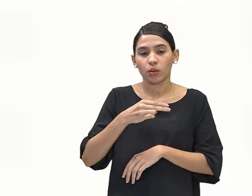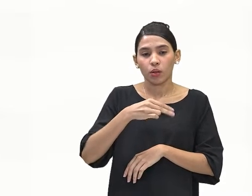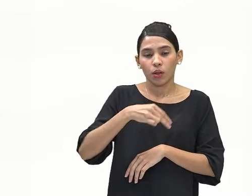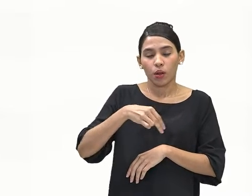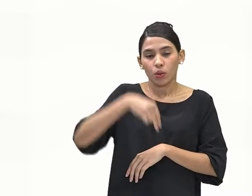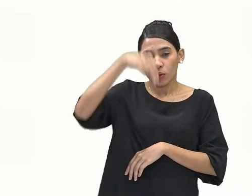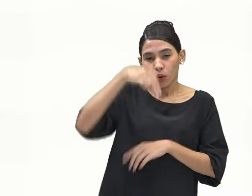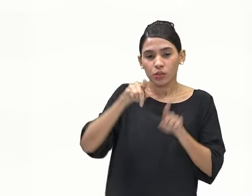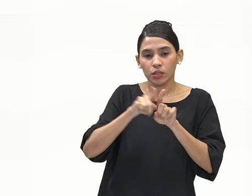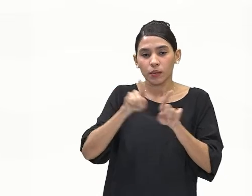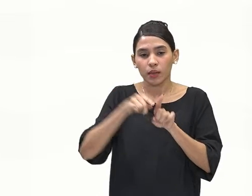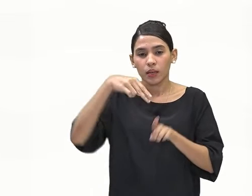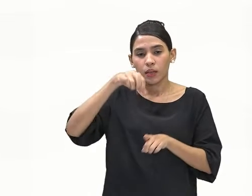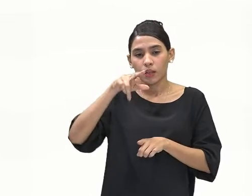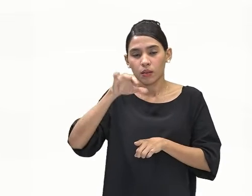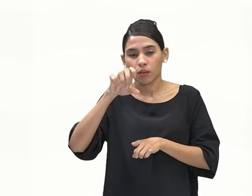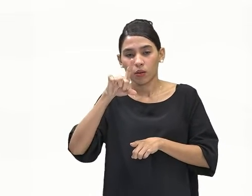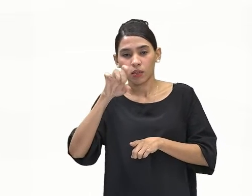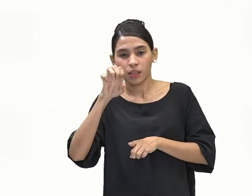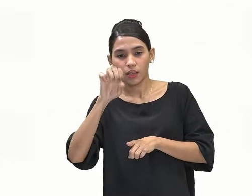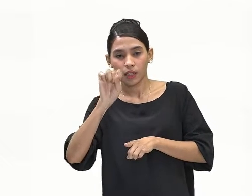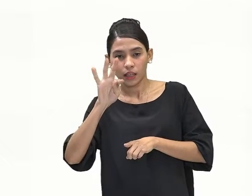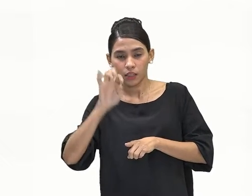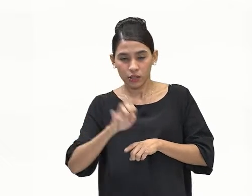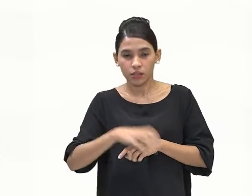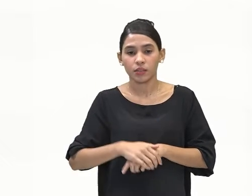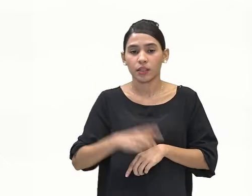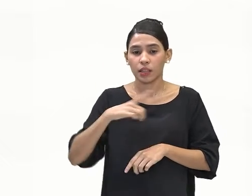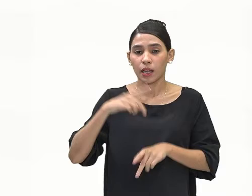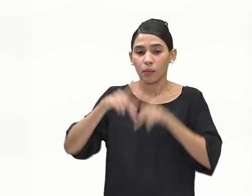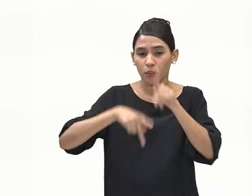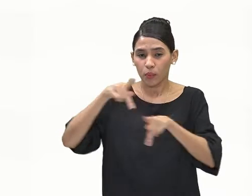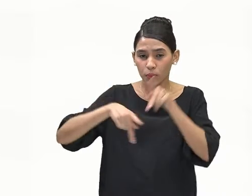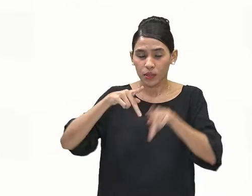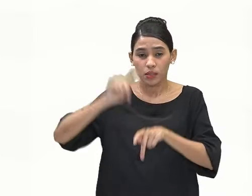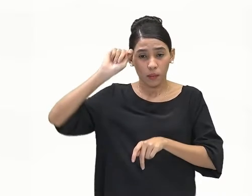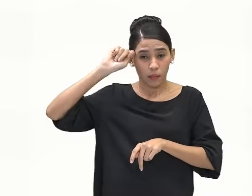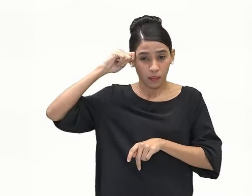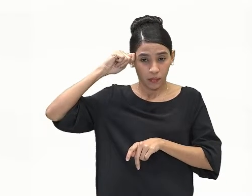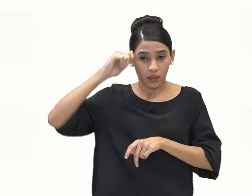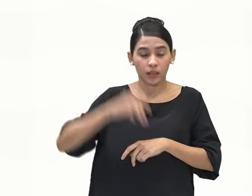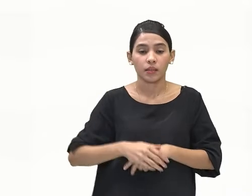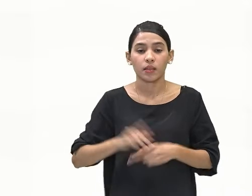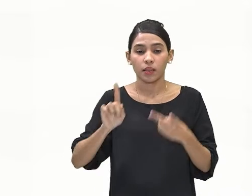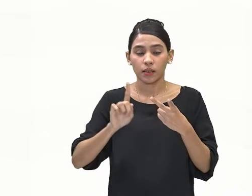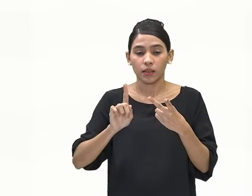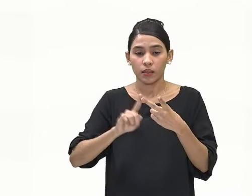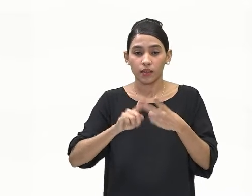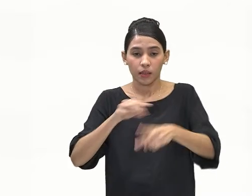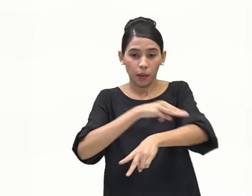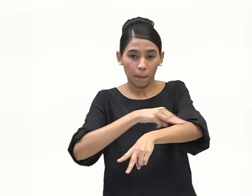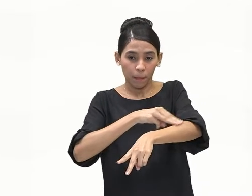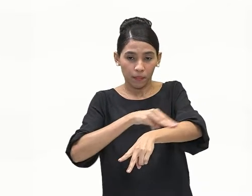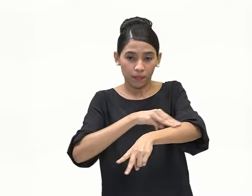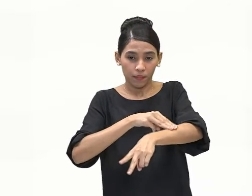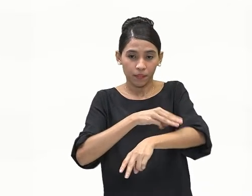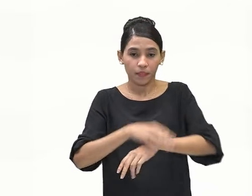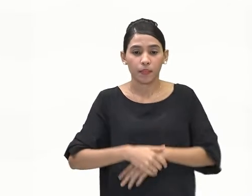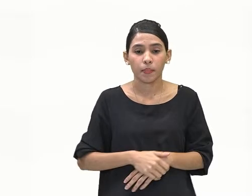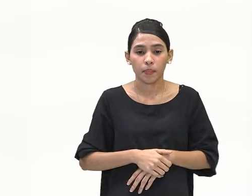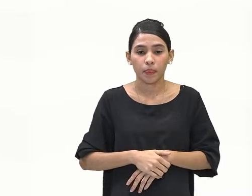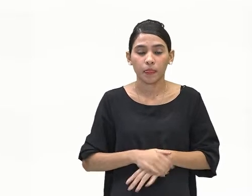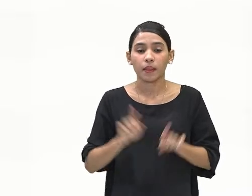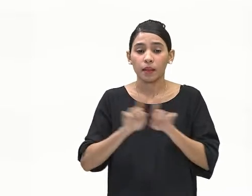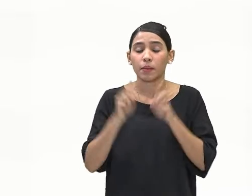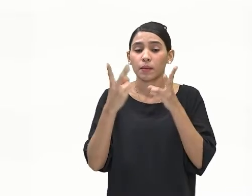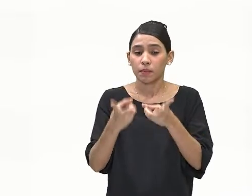gente vai ter o predomínio da população preta e parda. E a gente verifica também que ao